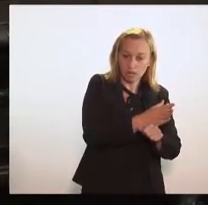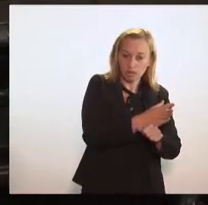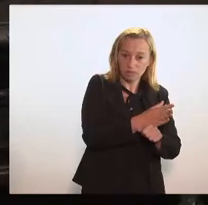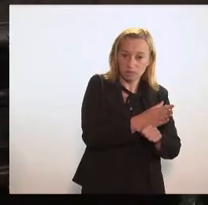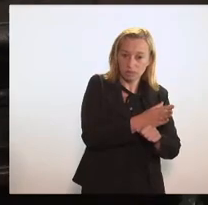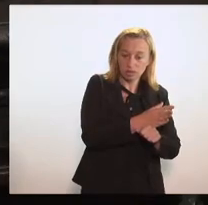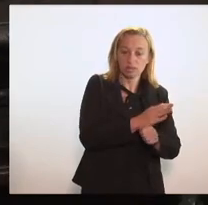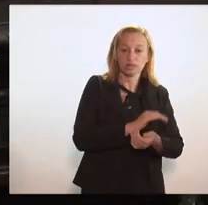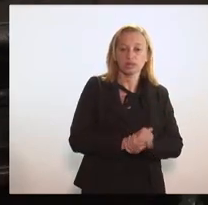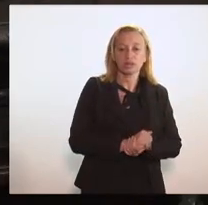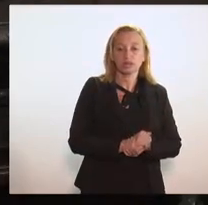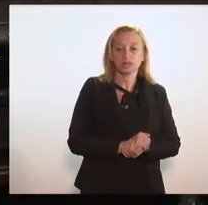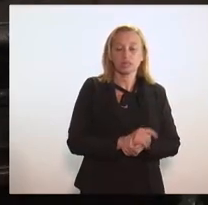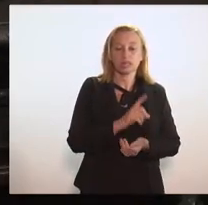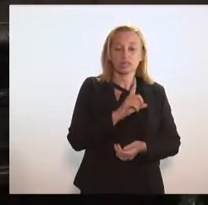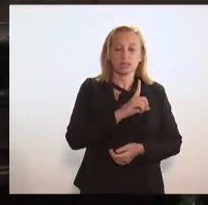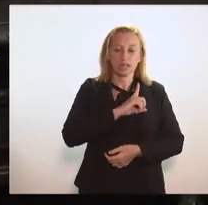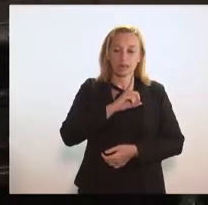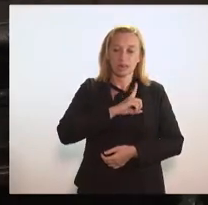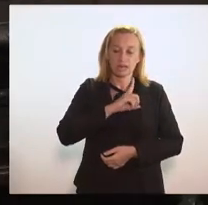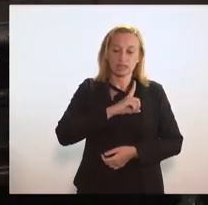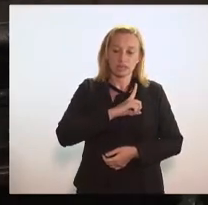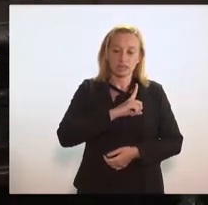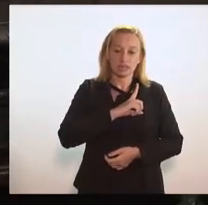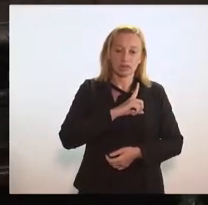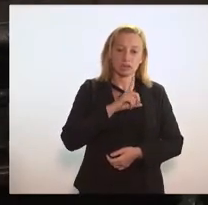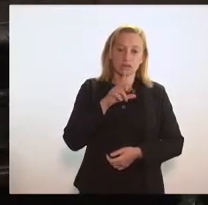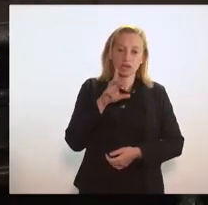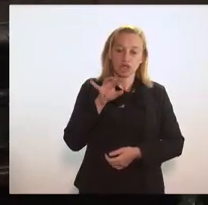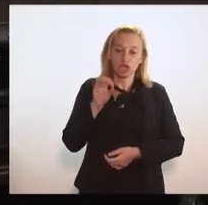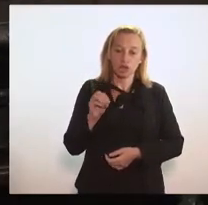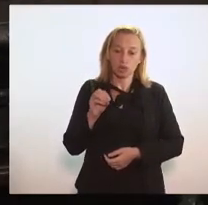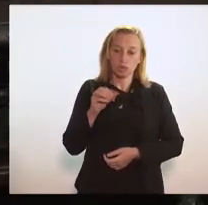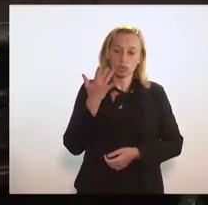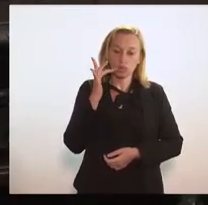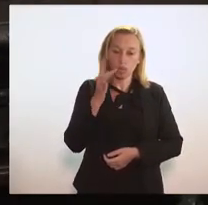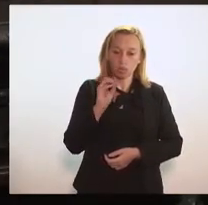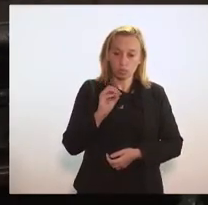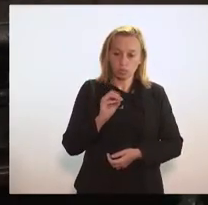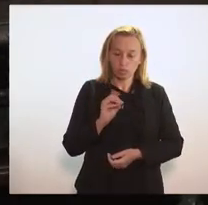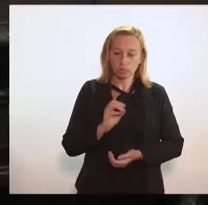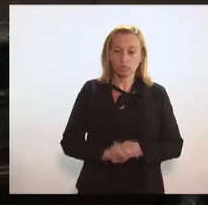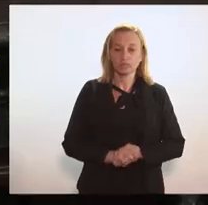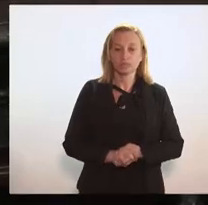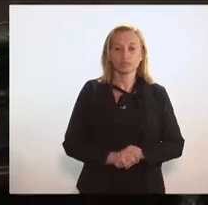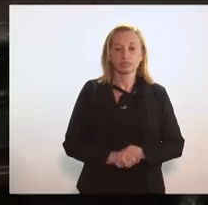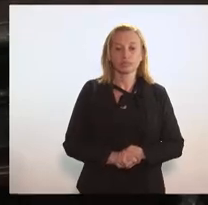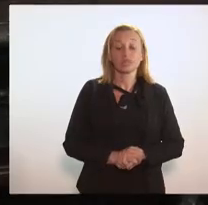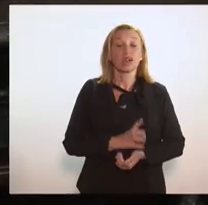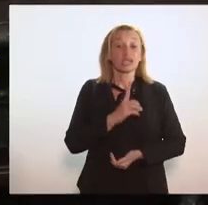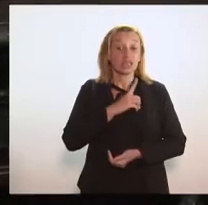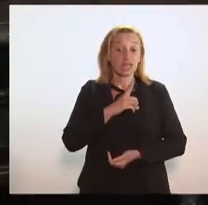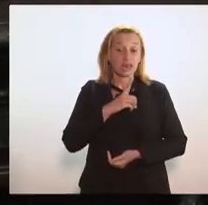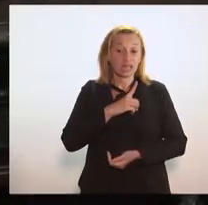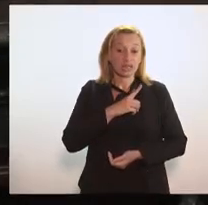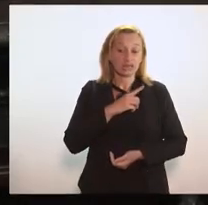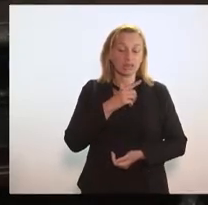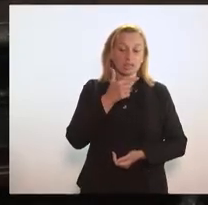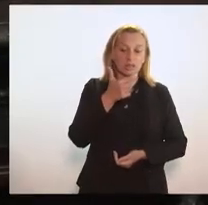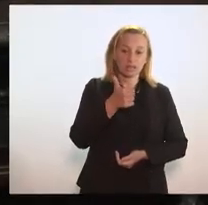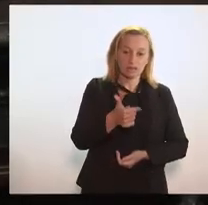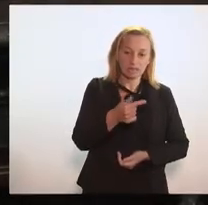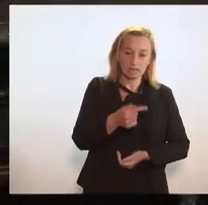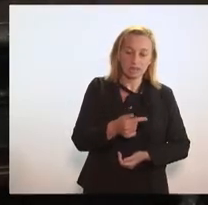da delegacia do Rio do Ouro e a delegacia 75